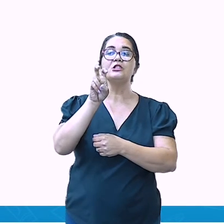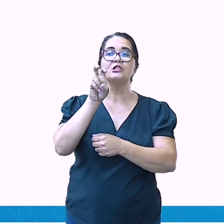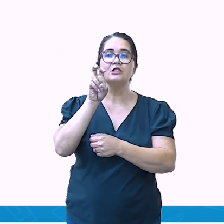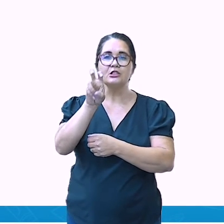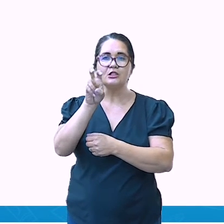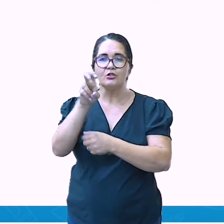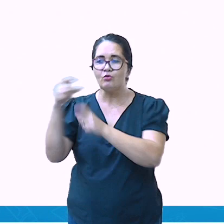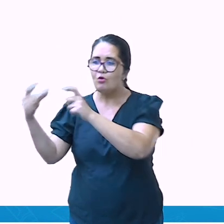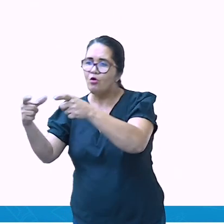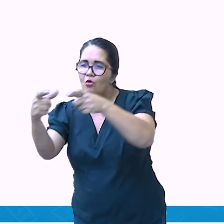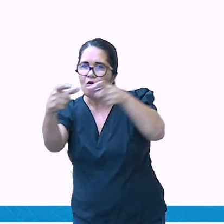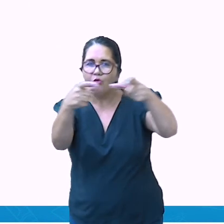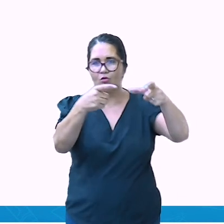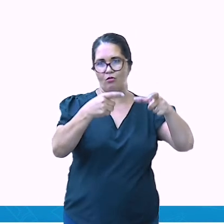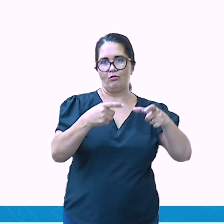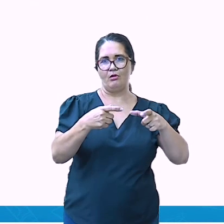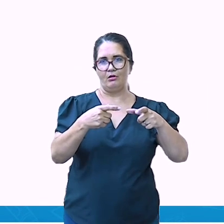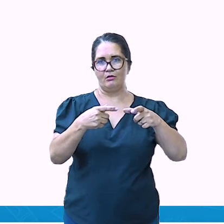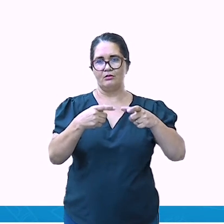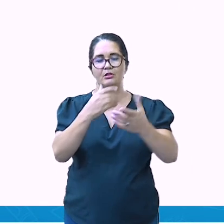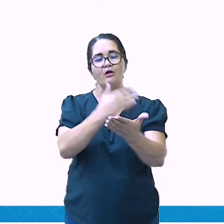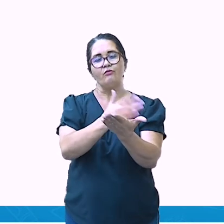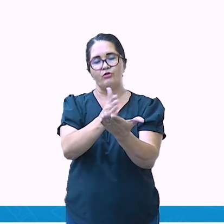Vamos escrever aqui.